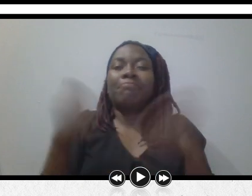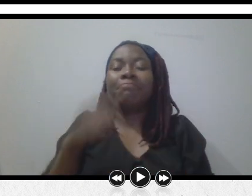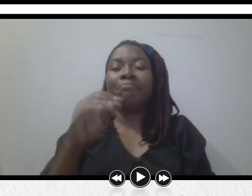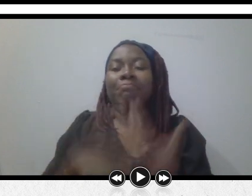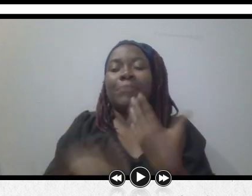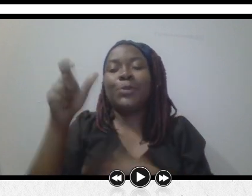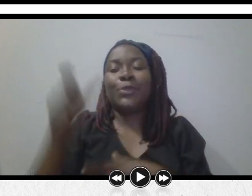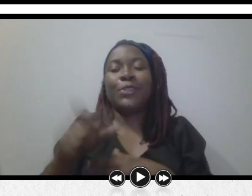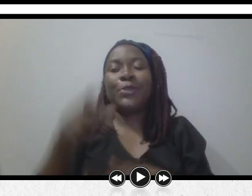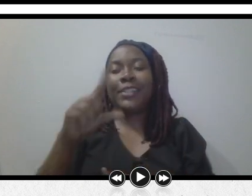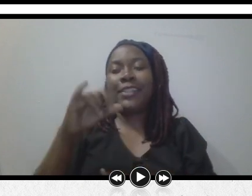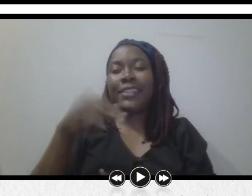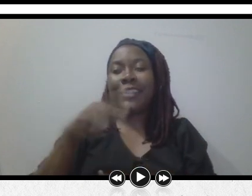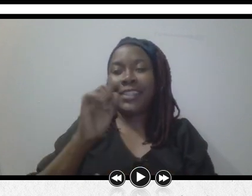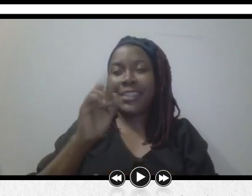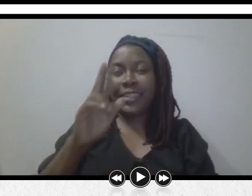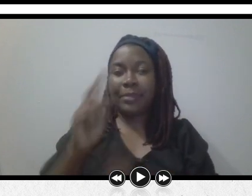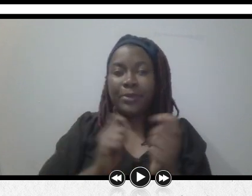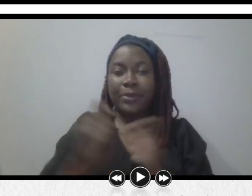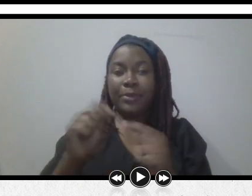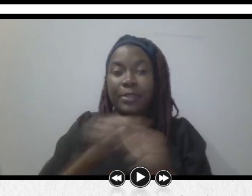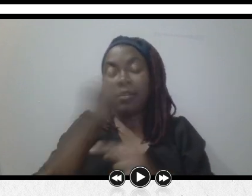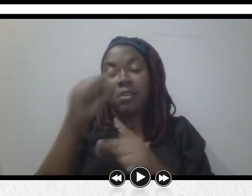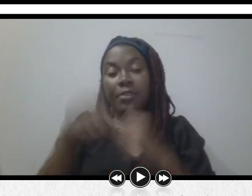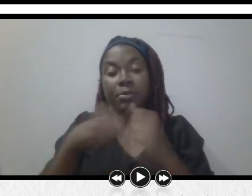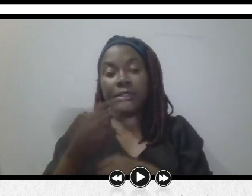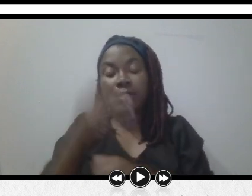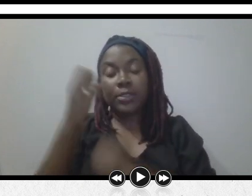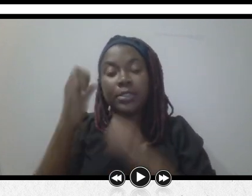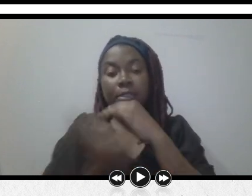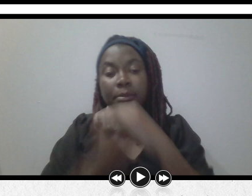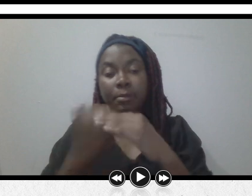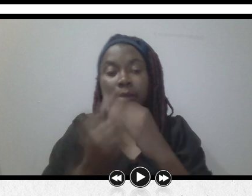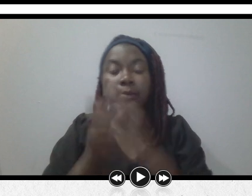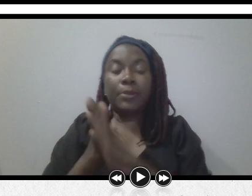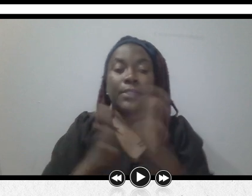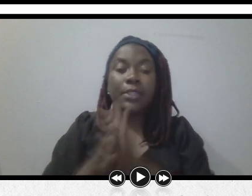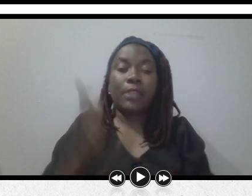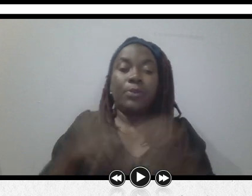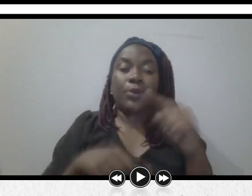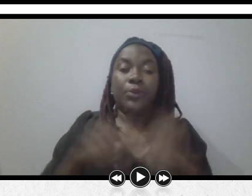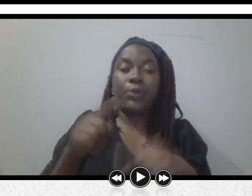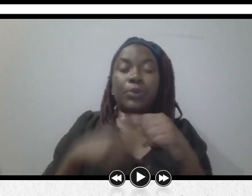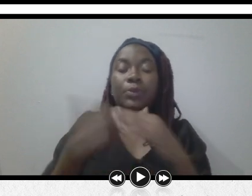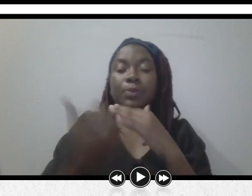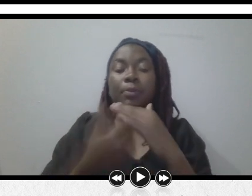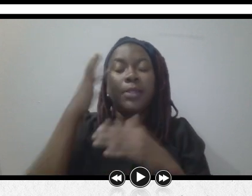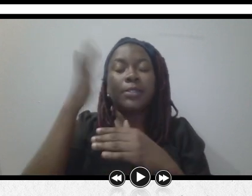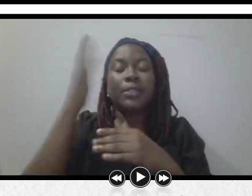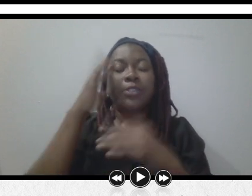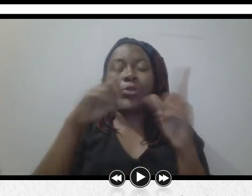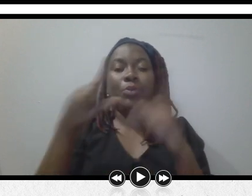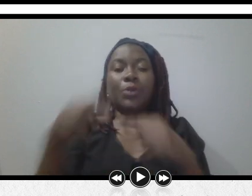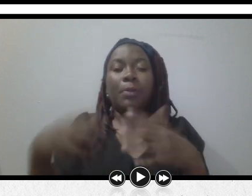inúmeras oportunidades podem surgir com a transição do modelo linear para a economia circular. Inovação nas empresas com processos,